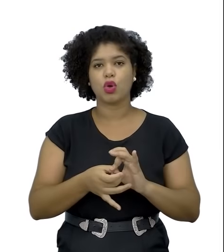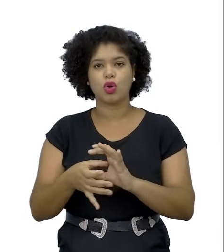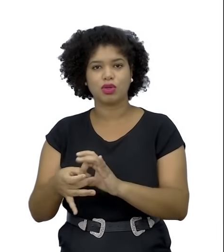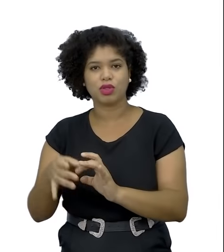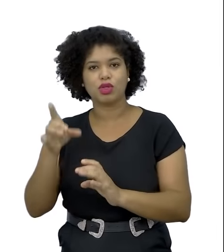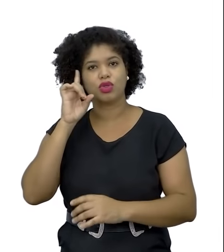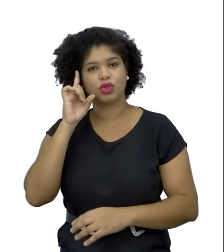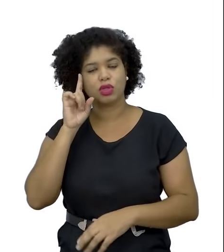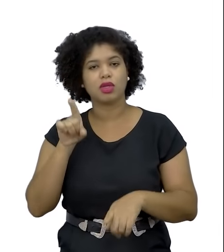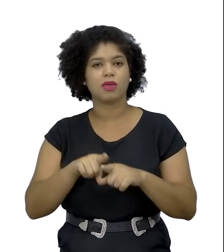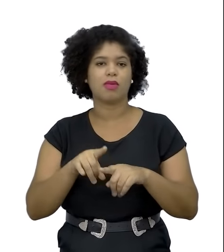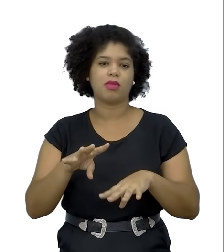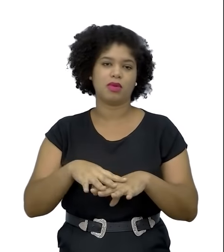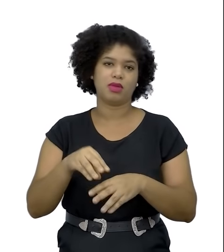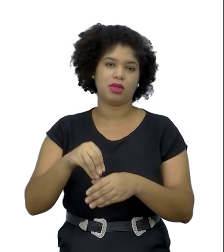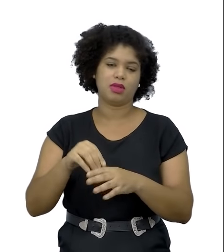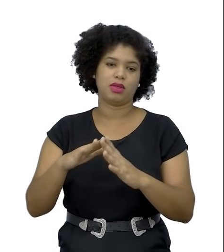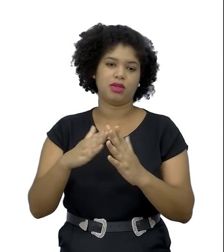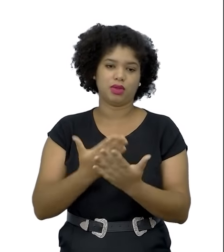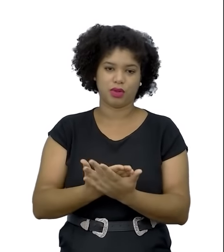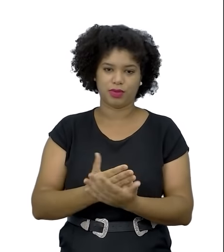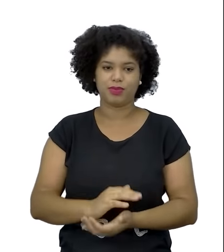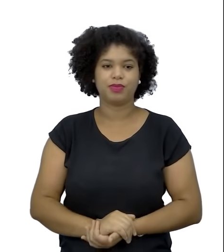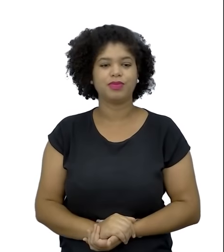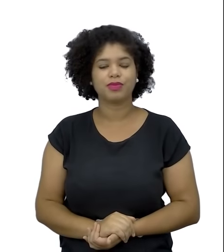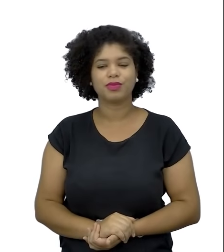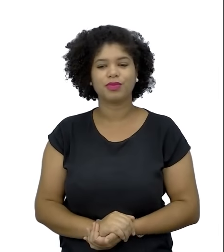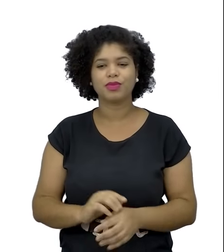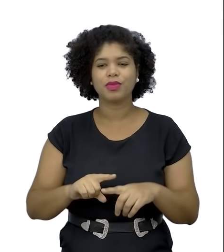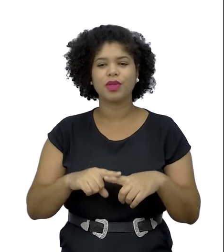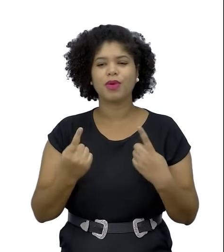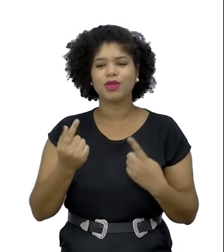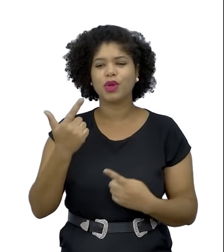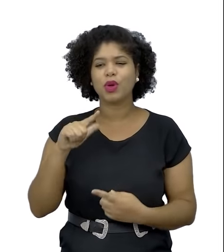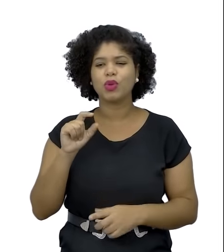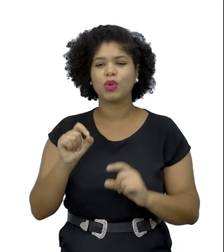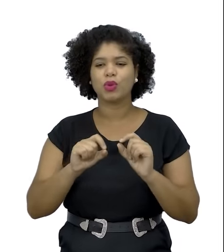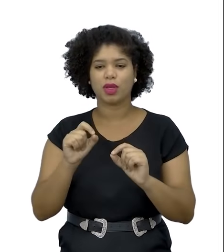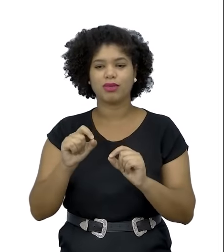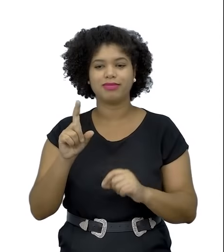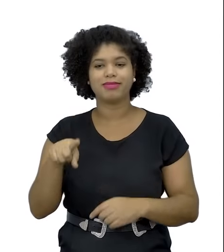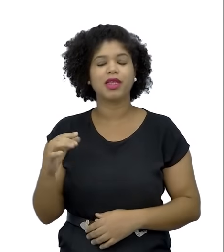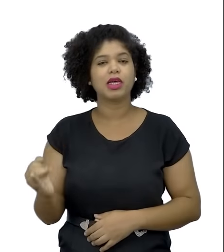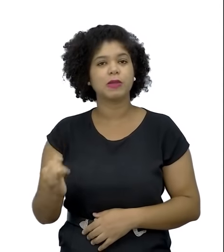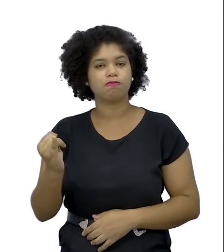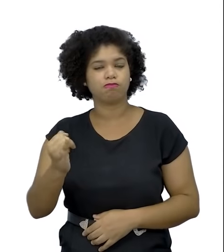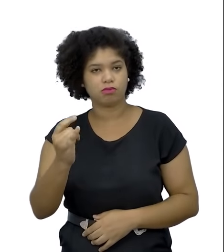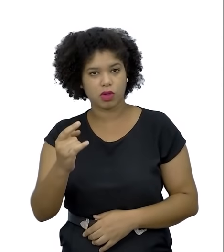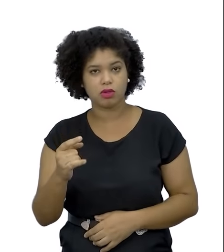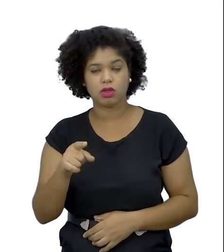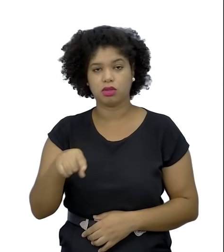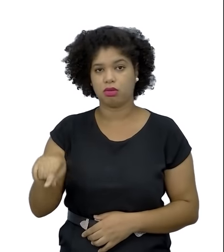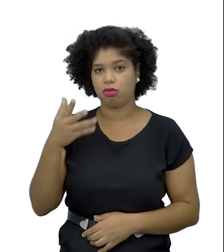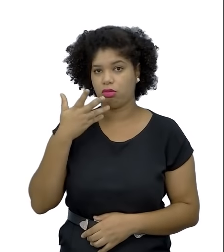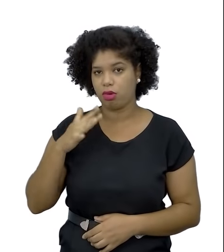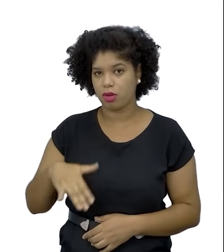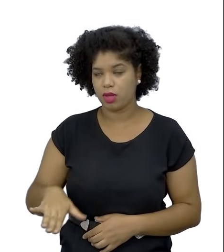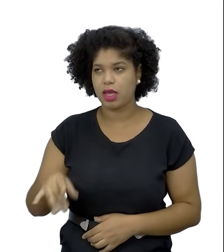matemática escolarizada. O que mais vale ressaltar? A importância de formar o